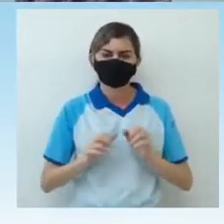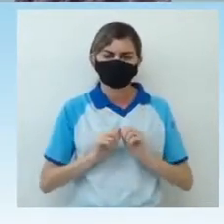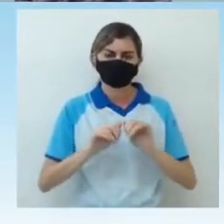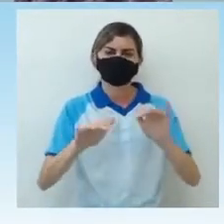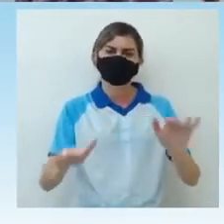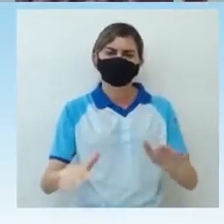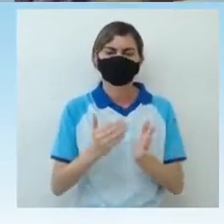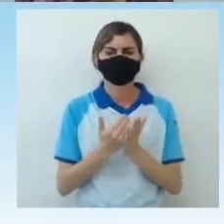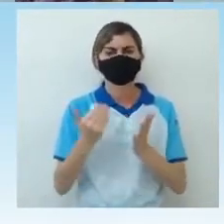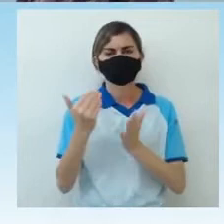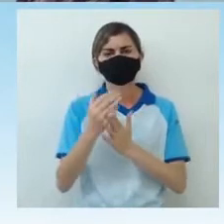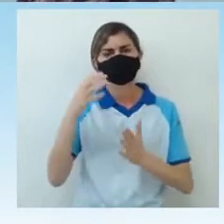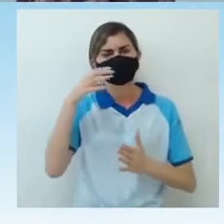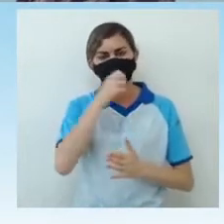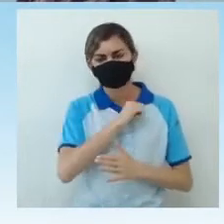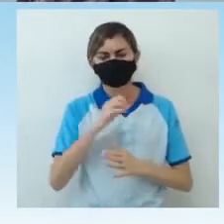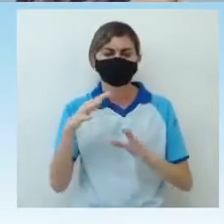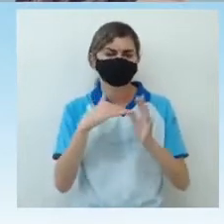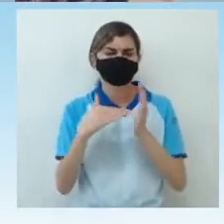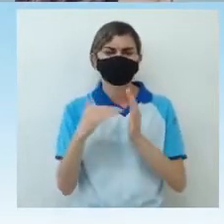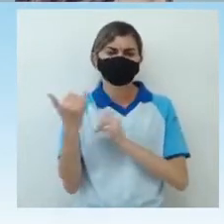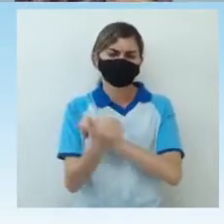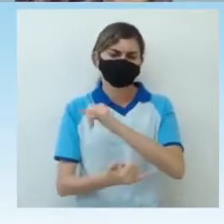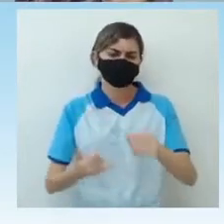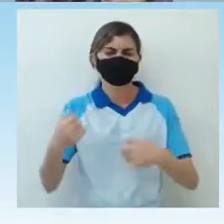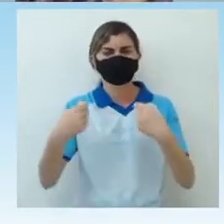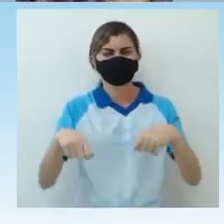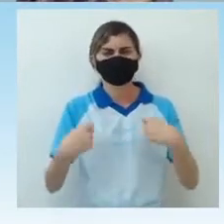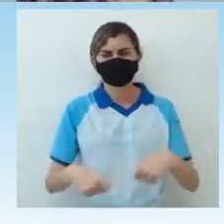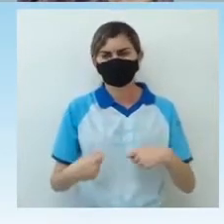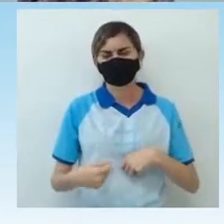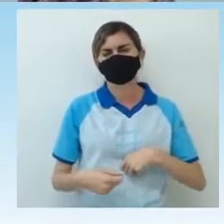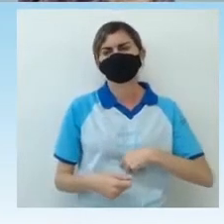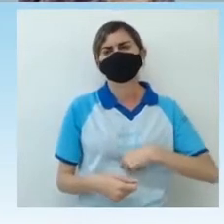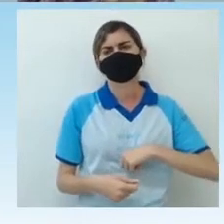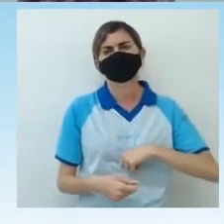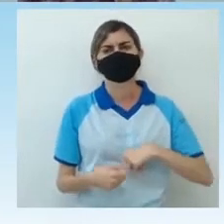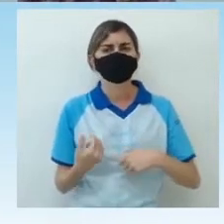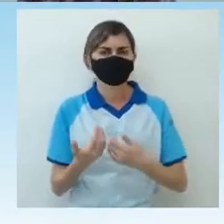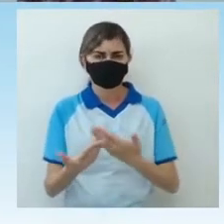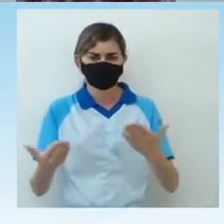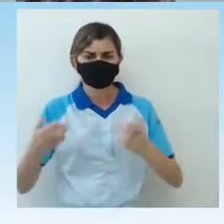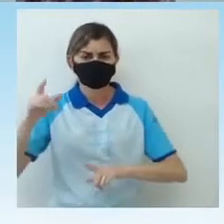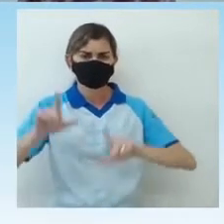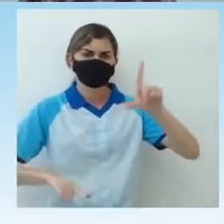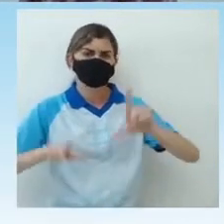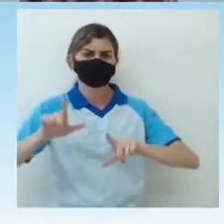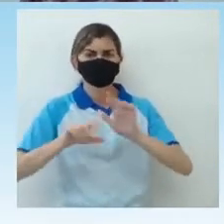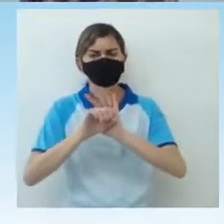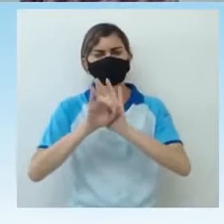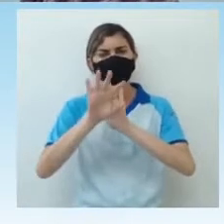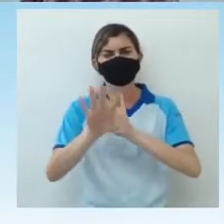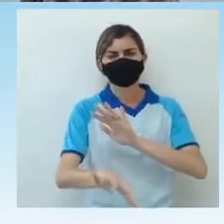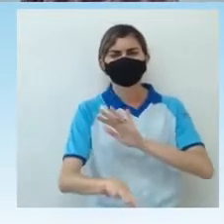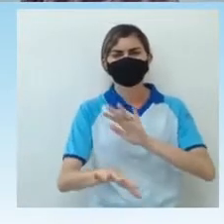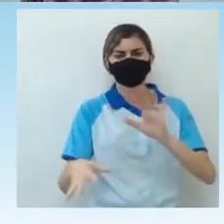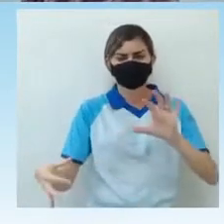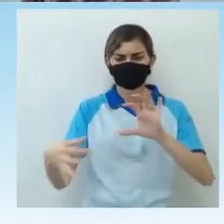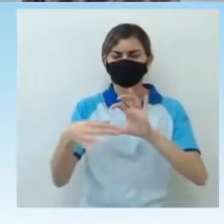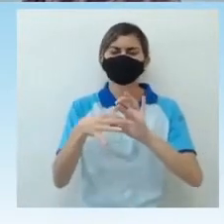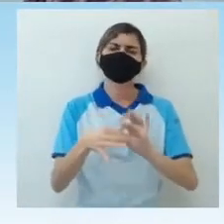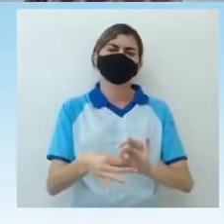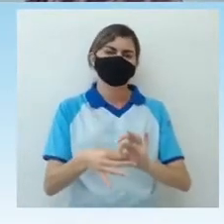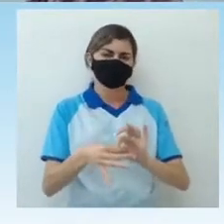de forma mais rápida todas as informações que a gente precisa. A mídia, ela está